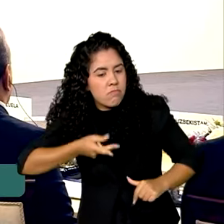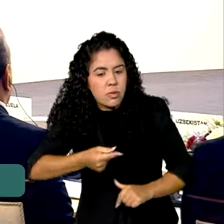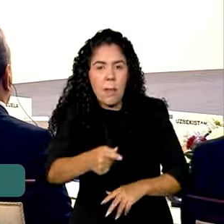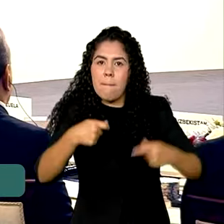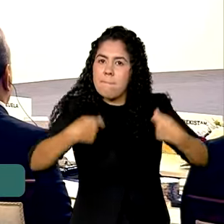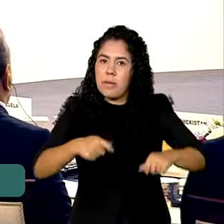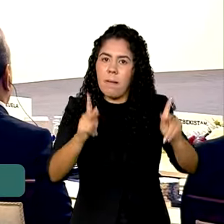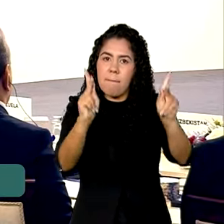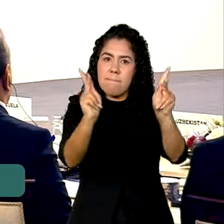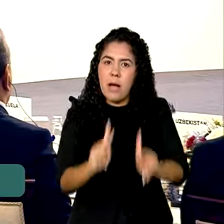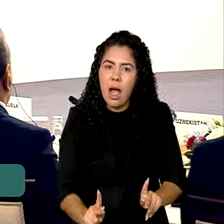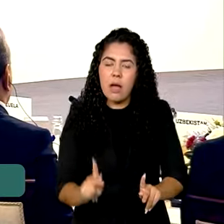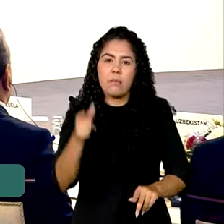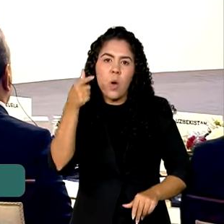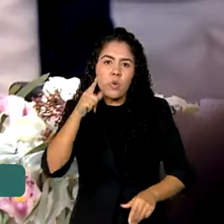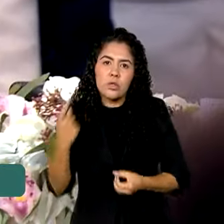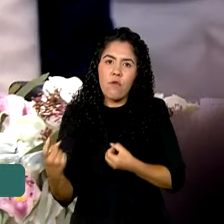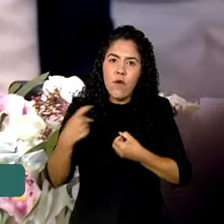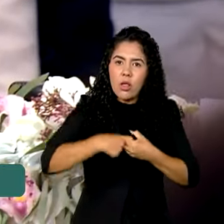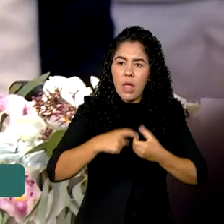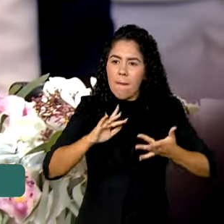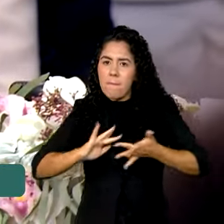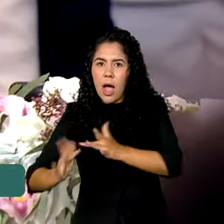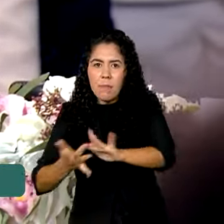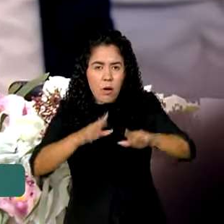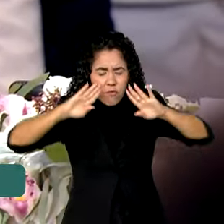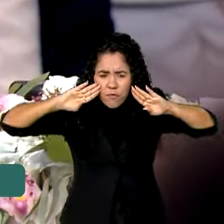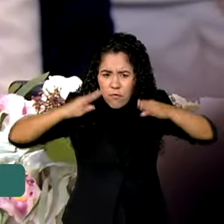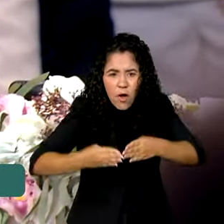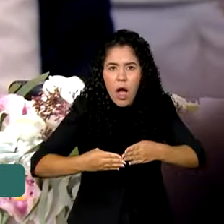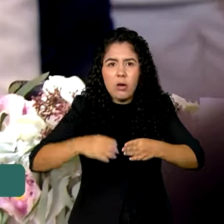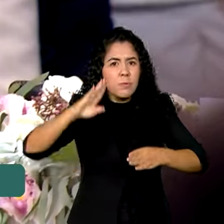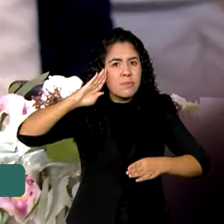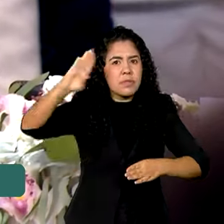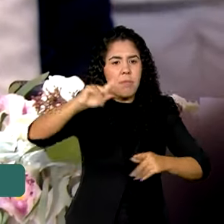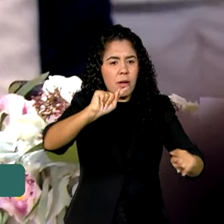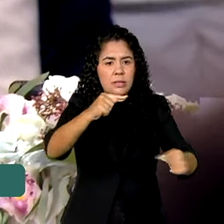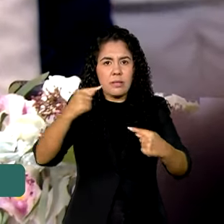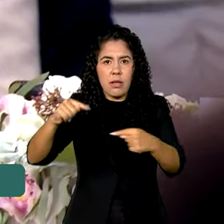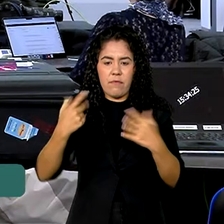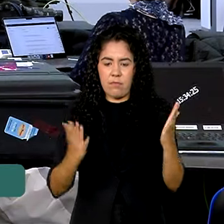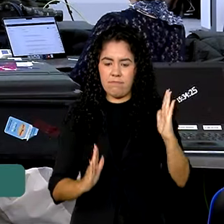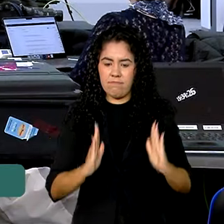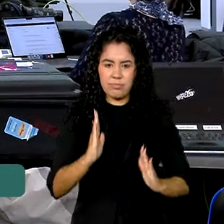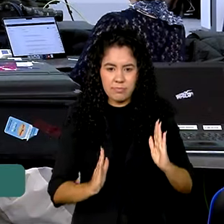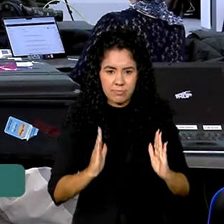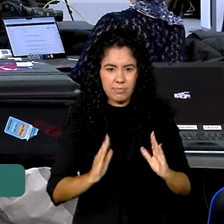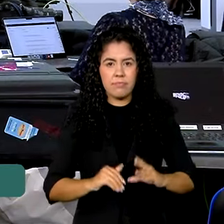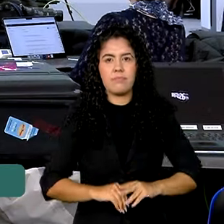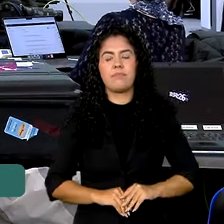paz para voltar a nos concentrar nos maiores desafios do nosso tempo